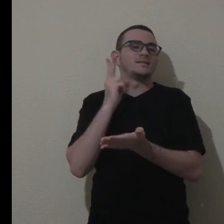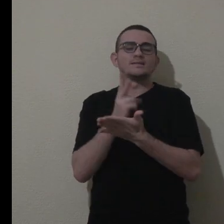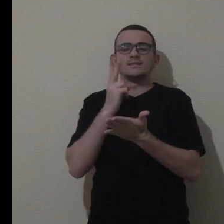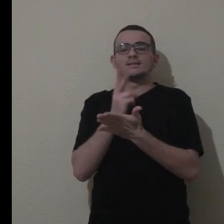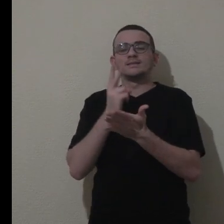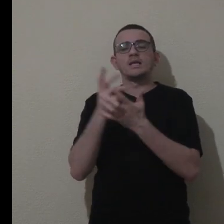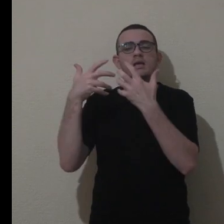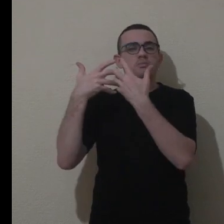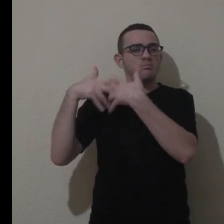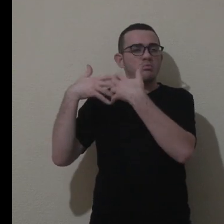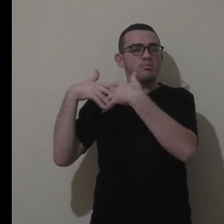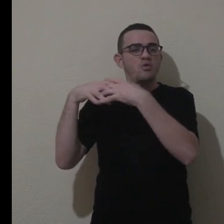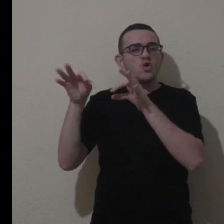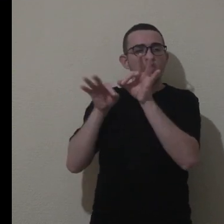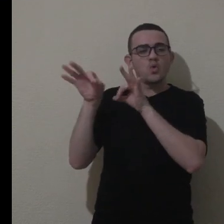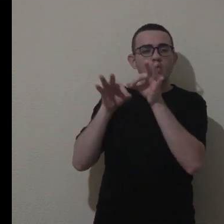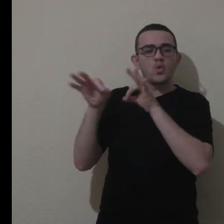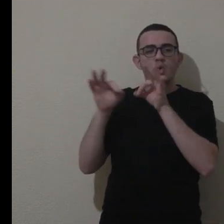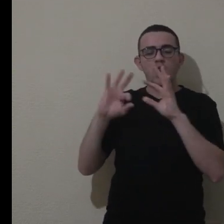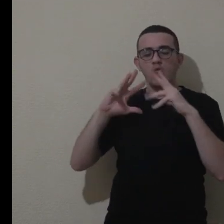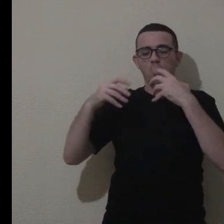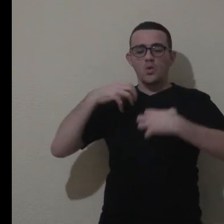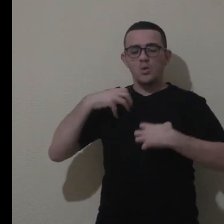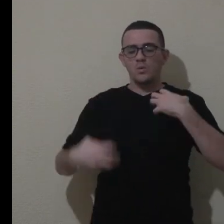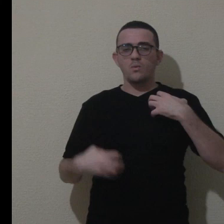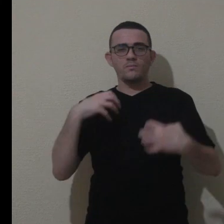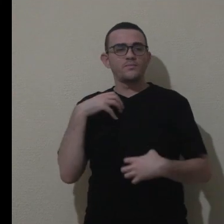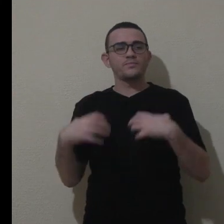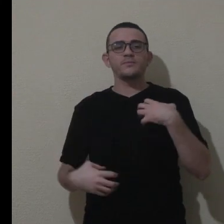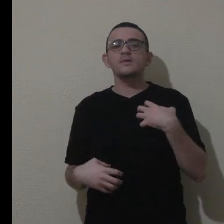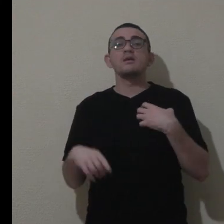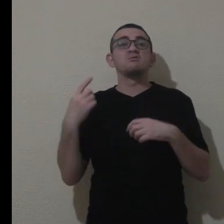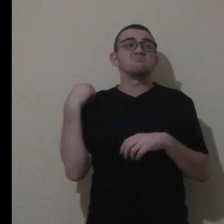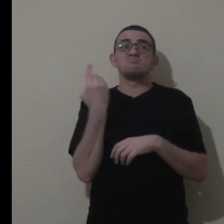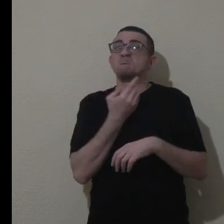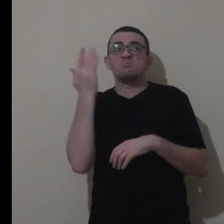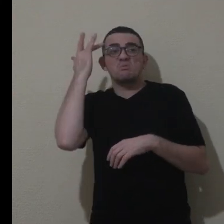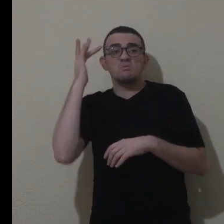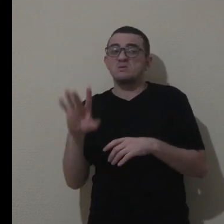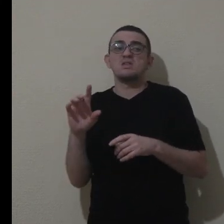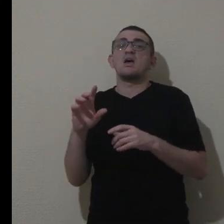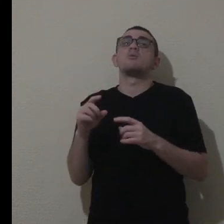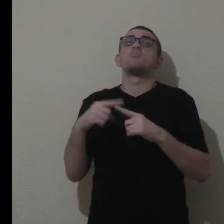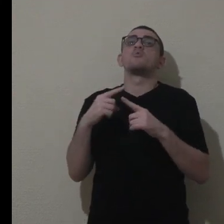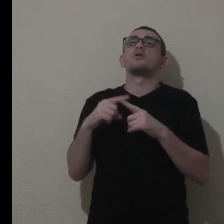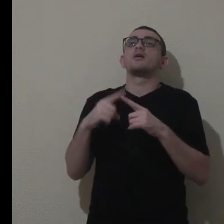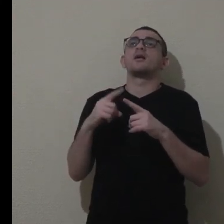funcionamento, regulando as diversas partes do nosso organismo, mesmo a gente sem saber que são as